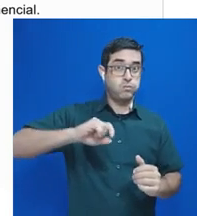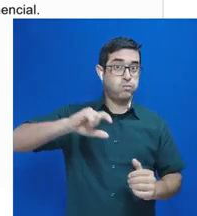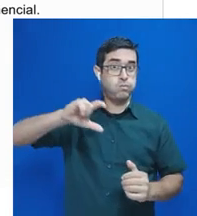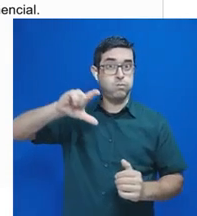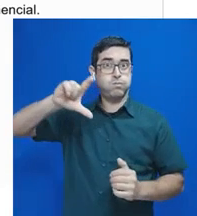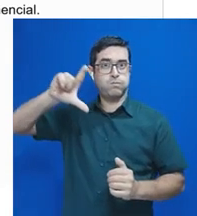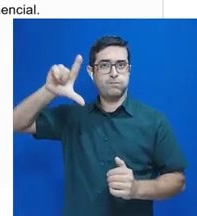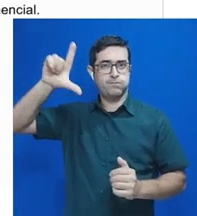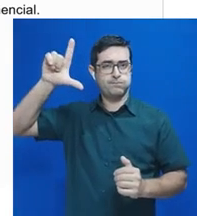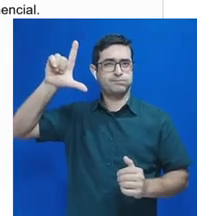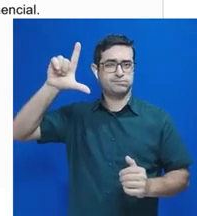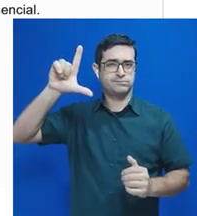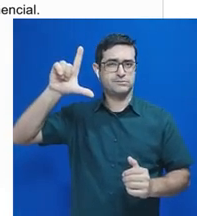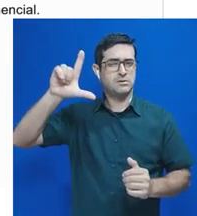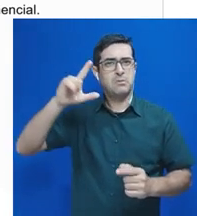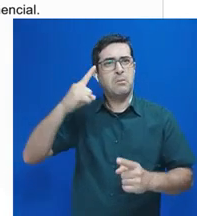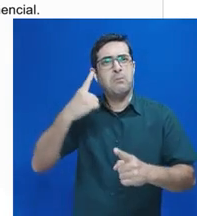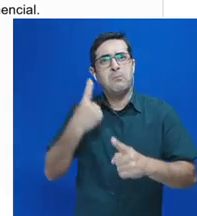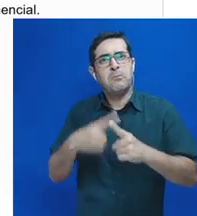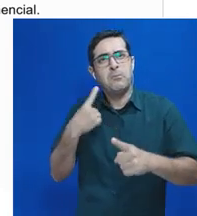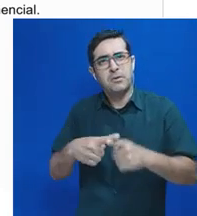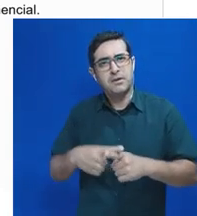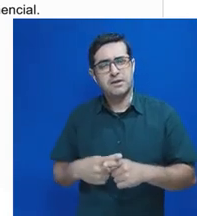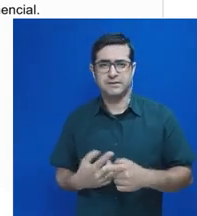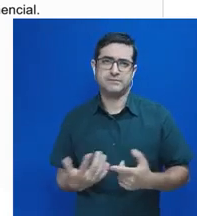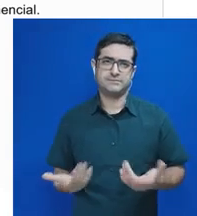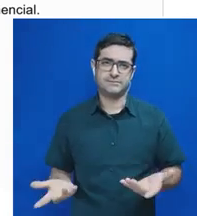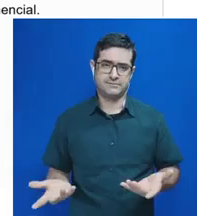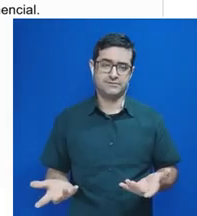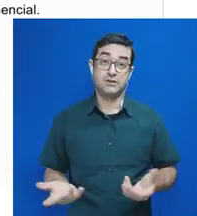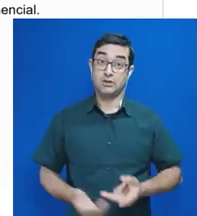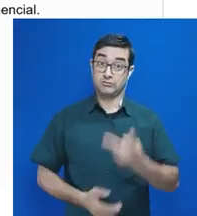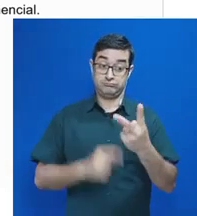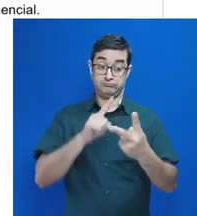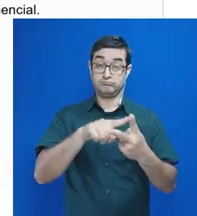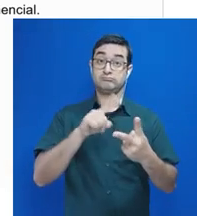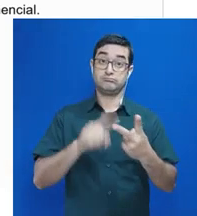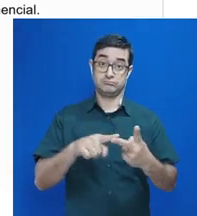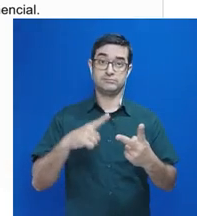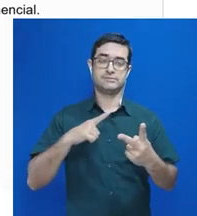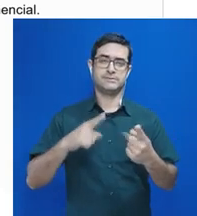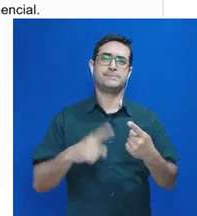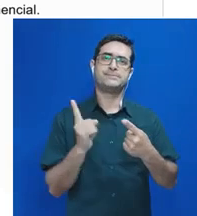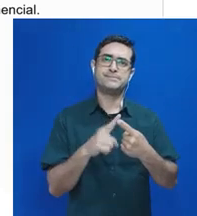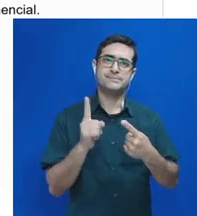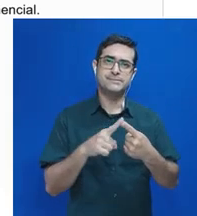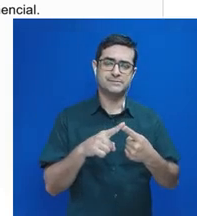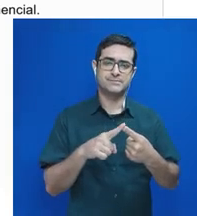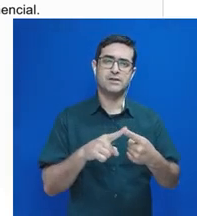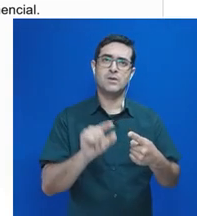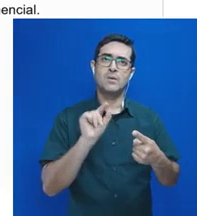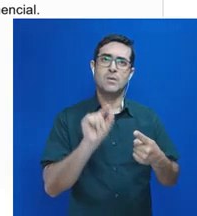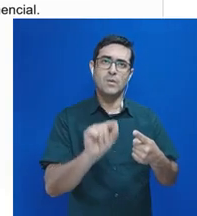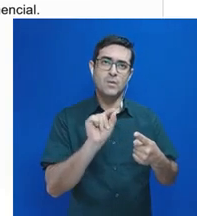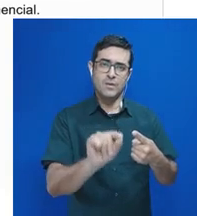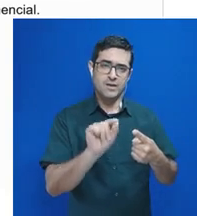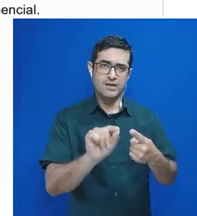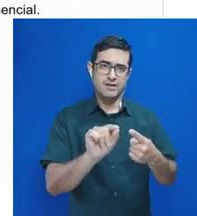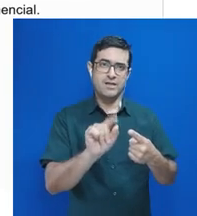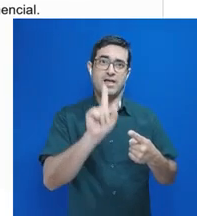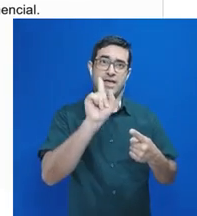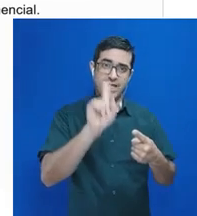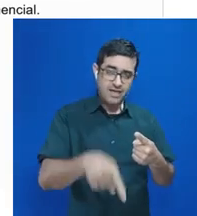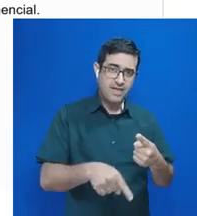esse aumento é exponencial. E por que isso se deve? Por basicamente dois motivos. Primeiro, pela